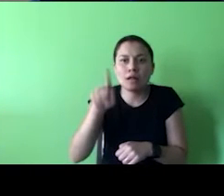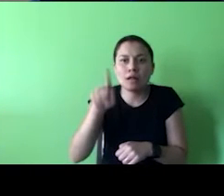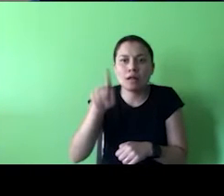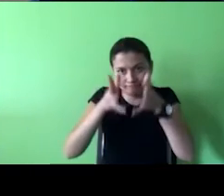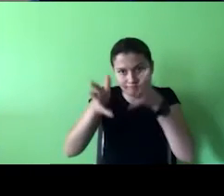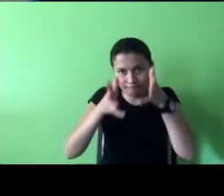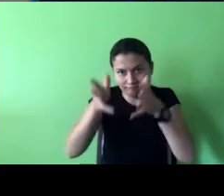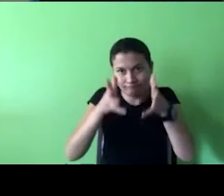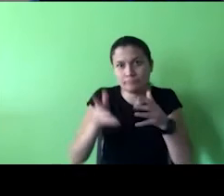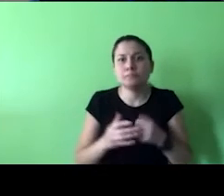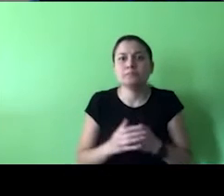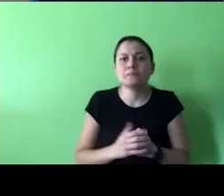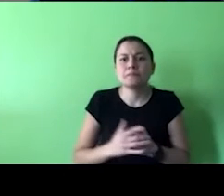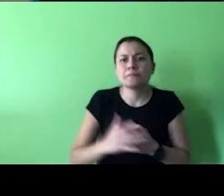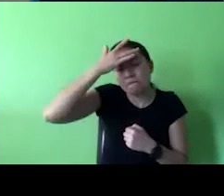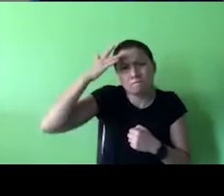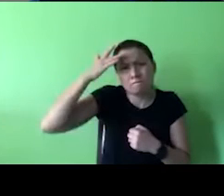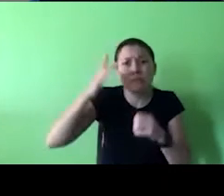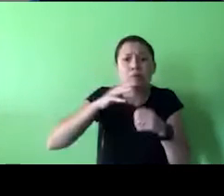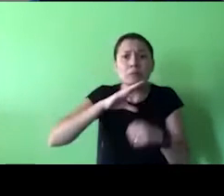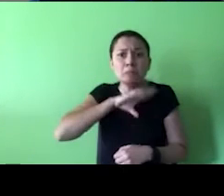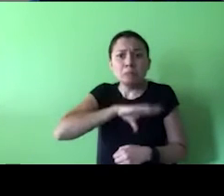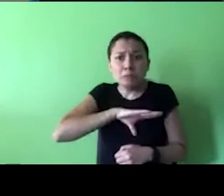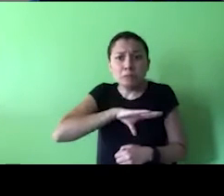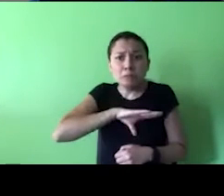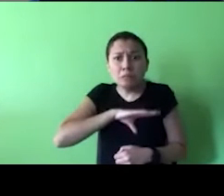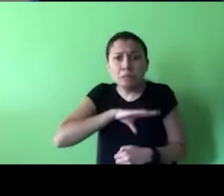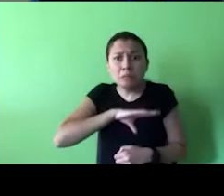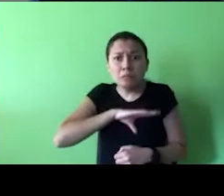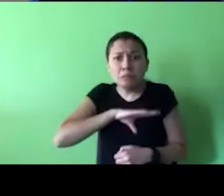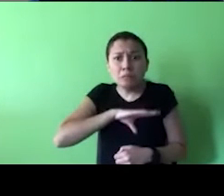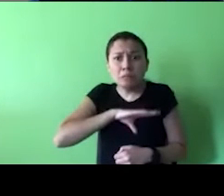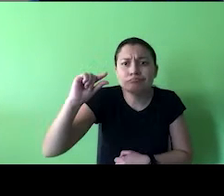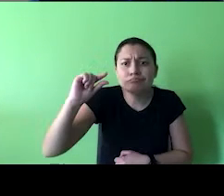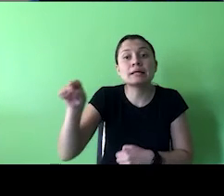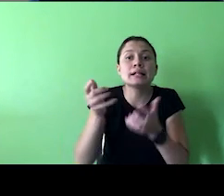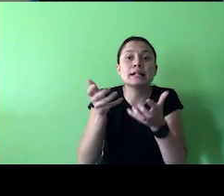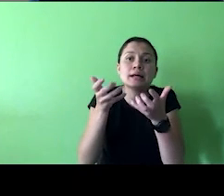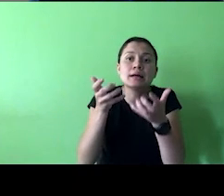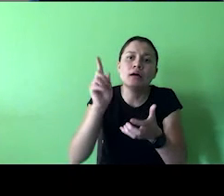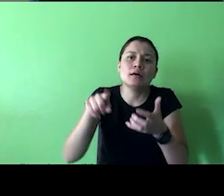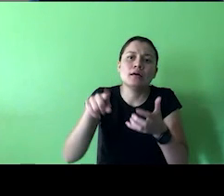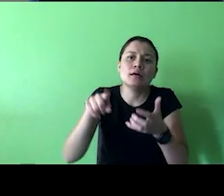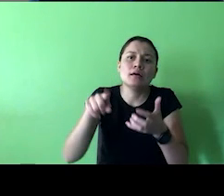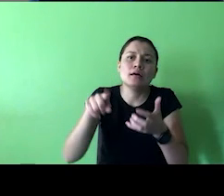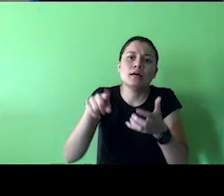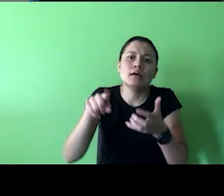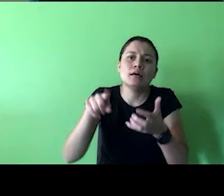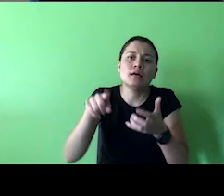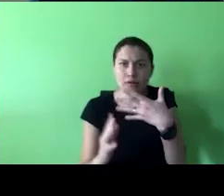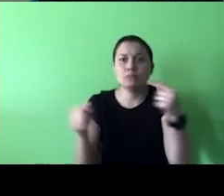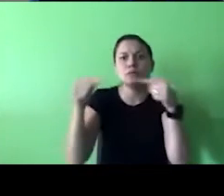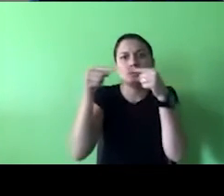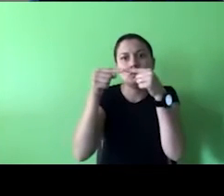que não sabia nada de português para que sabe um pouco, mas ainda prefere a Libras como forma exclusiva de